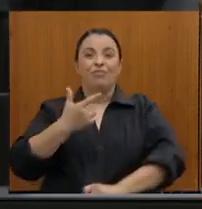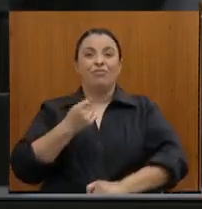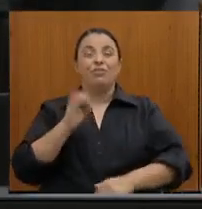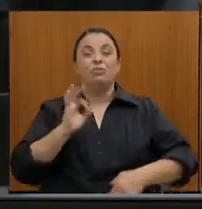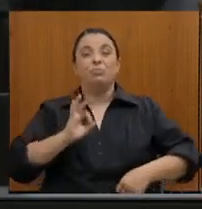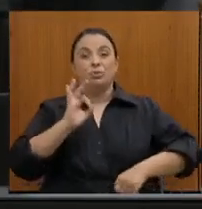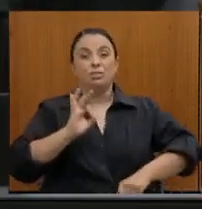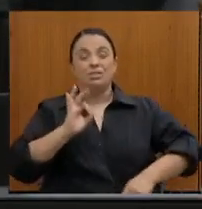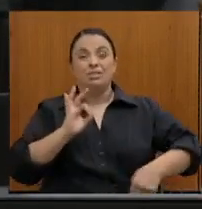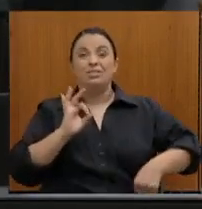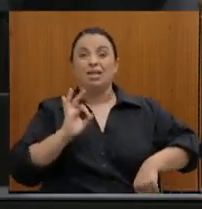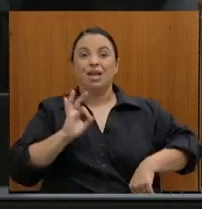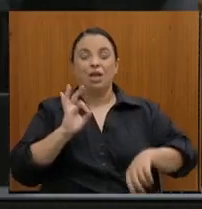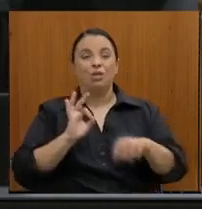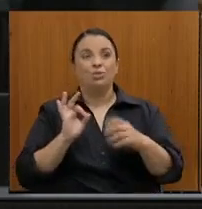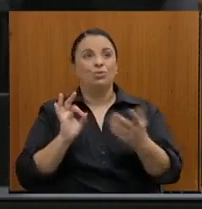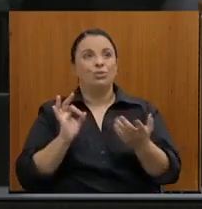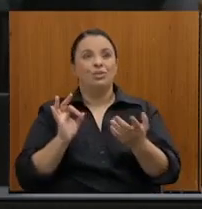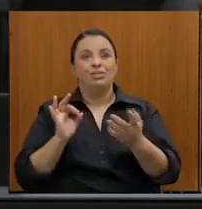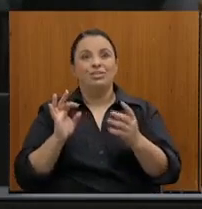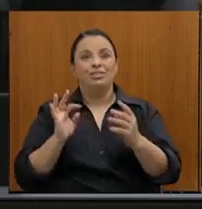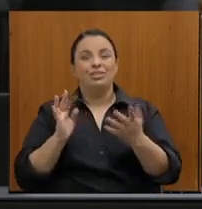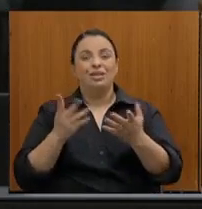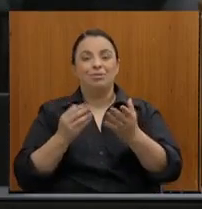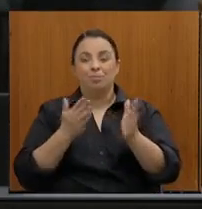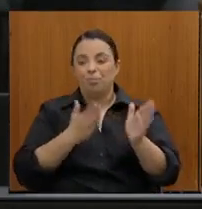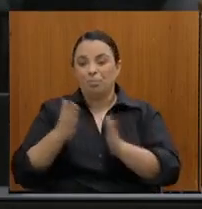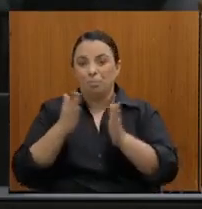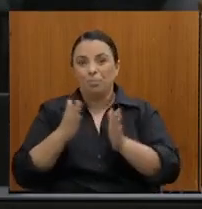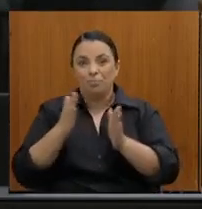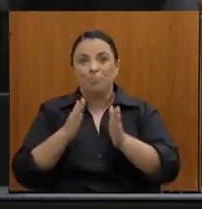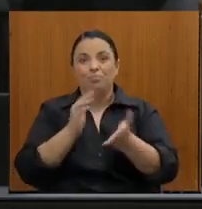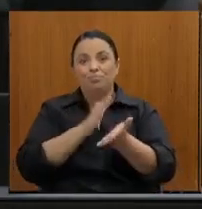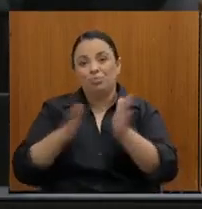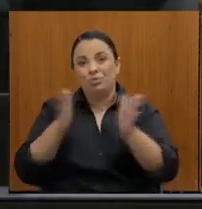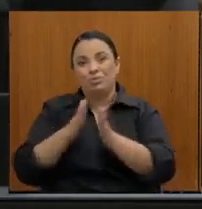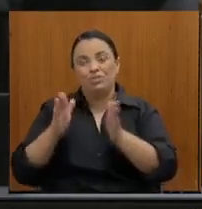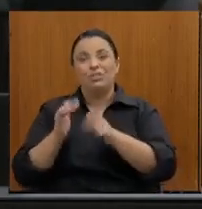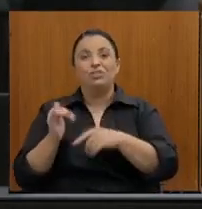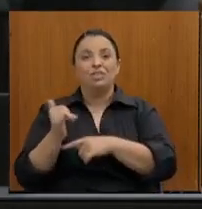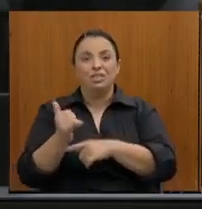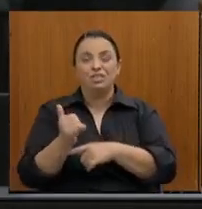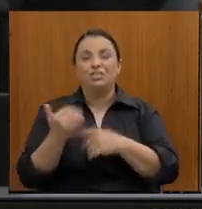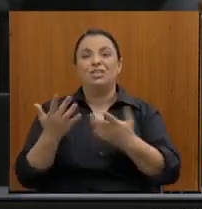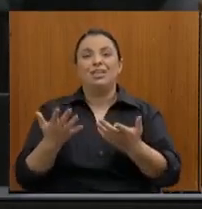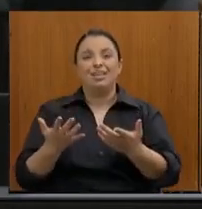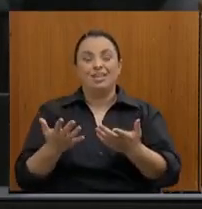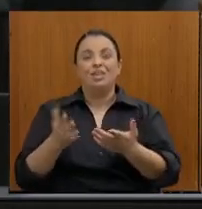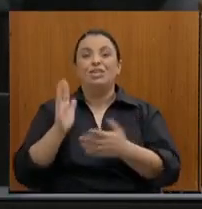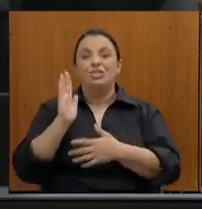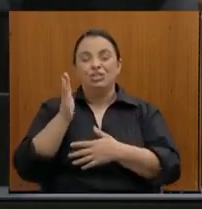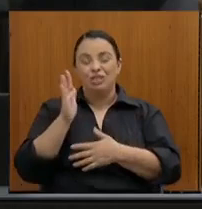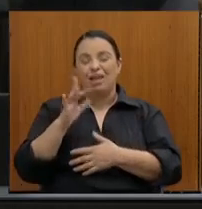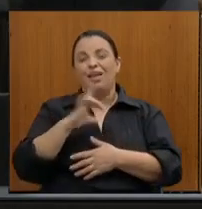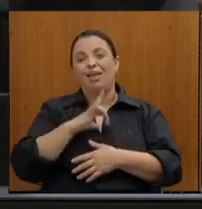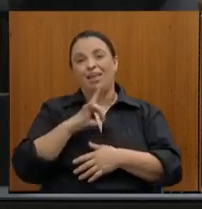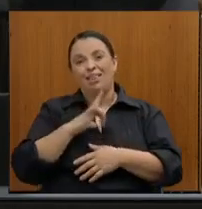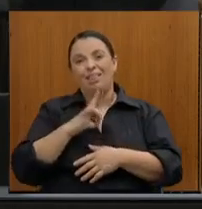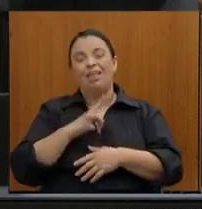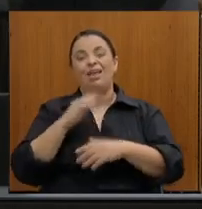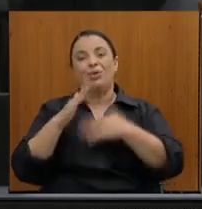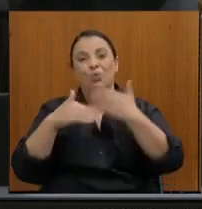por cento de tudo que é micro e minigeração as plantas Solares as maiores do mundo já a construção